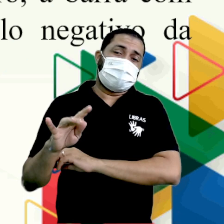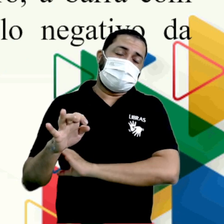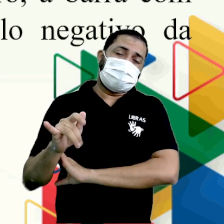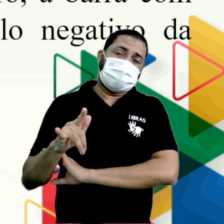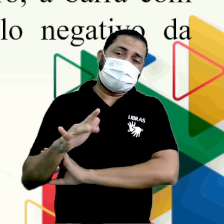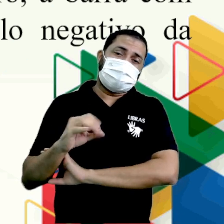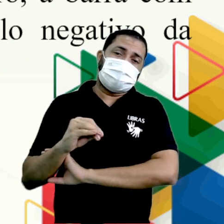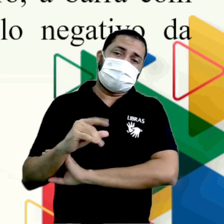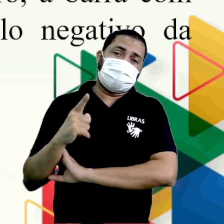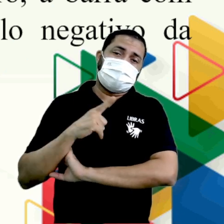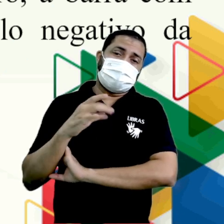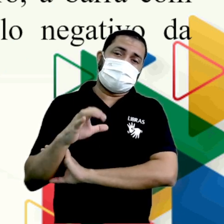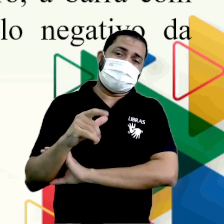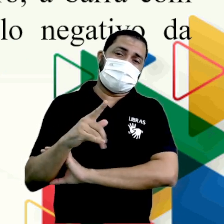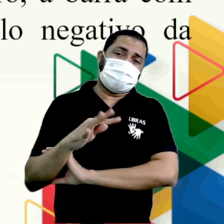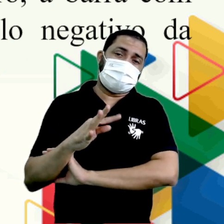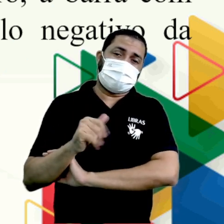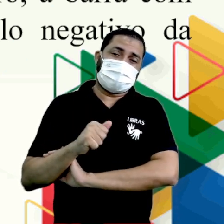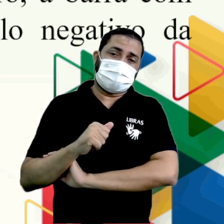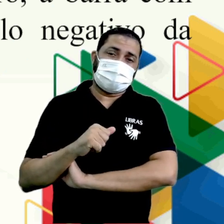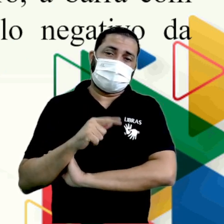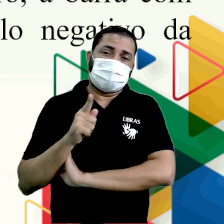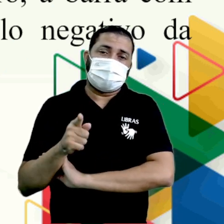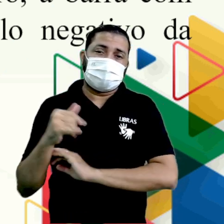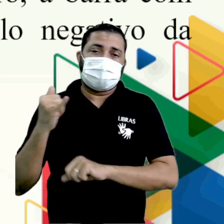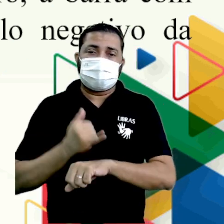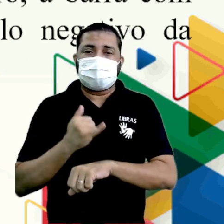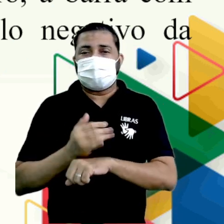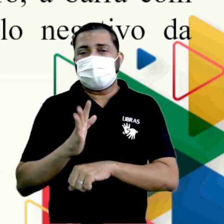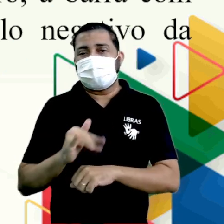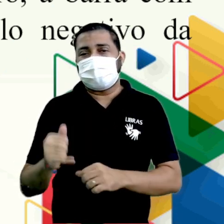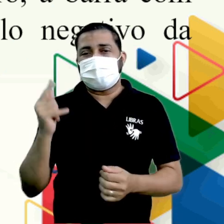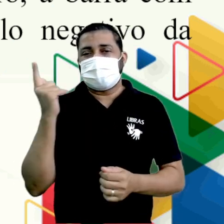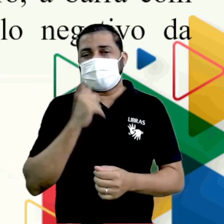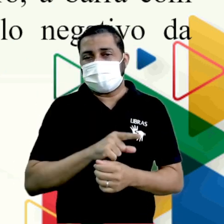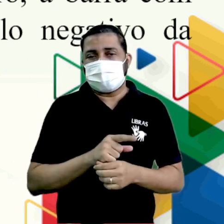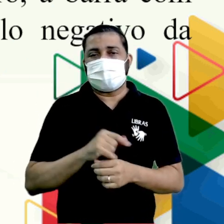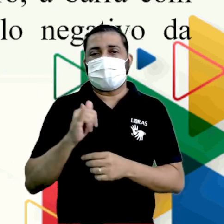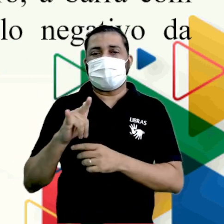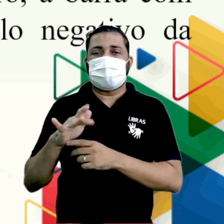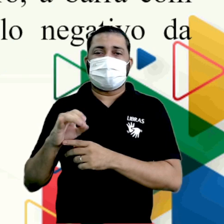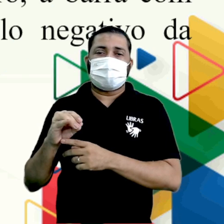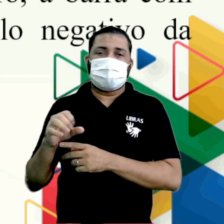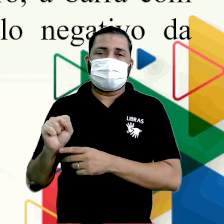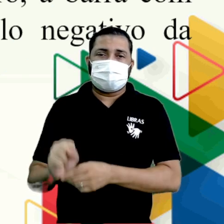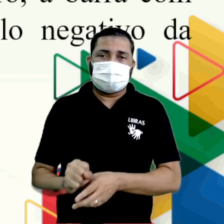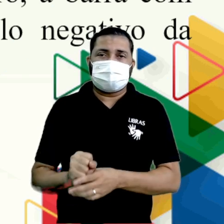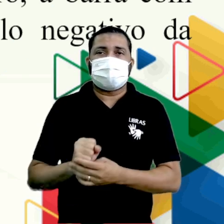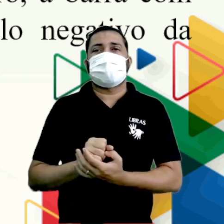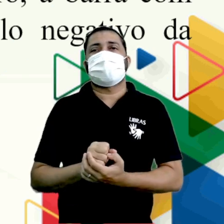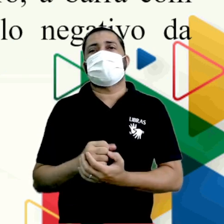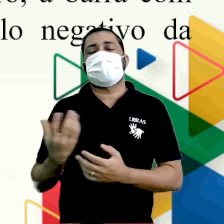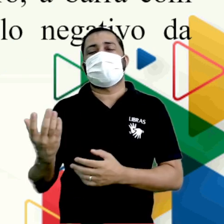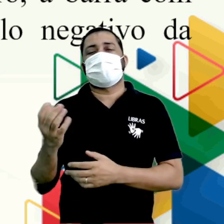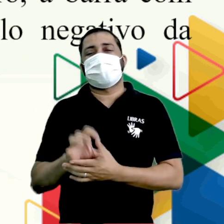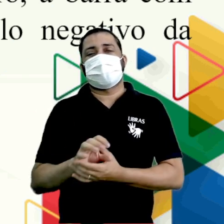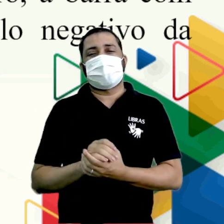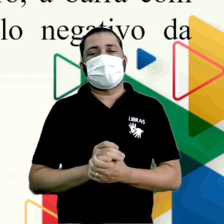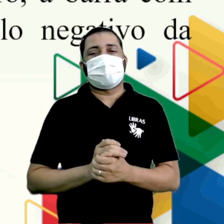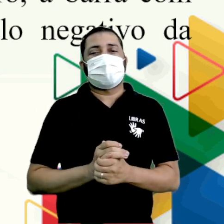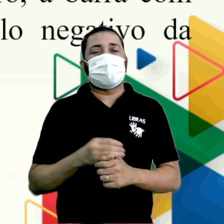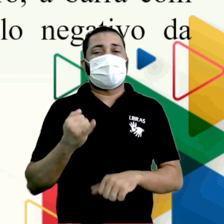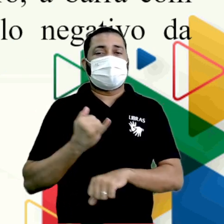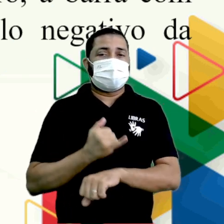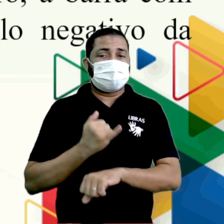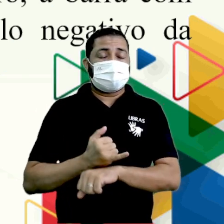tem que estar no cátodo. Porque é lá que o metal vai ganhar elétrons, os íons vão ganhar elétrons e se depositar sobre aquele